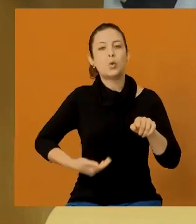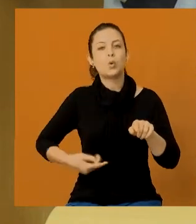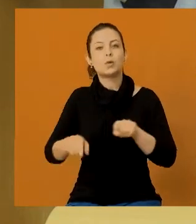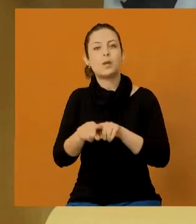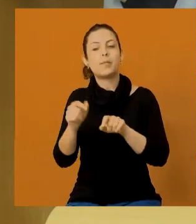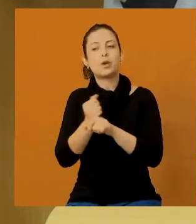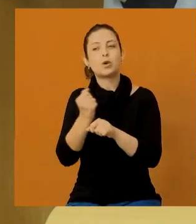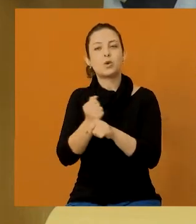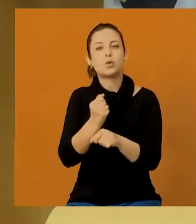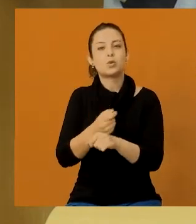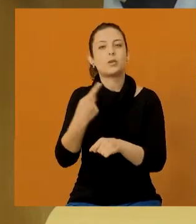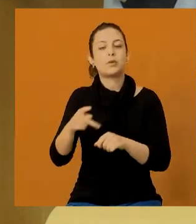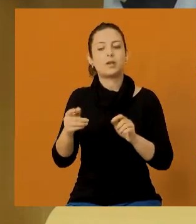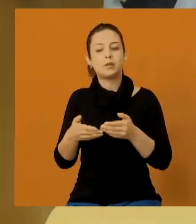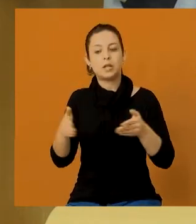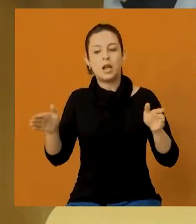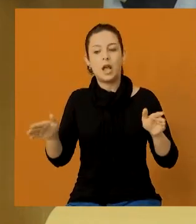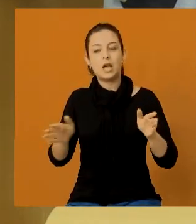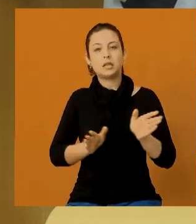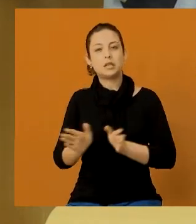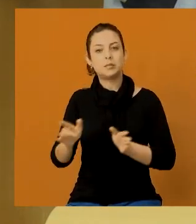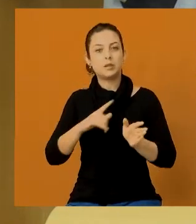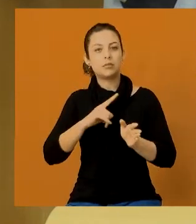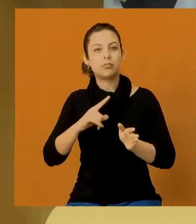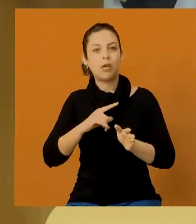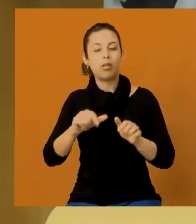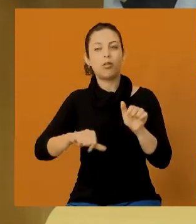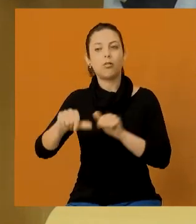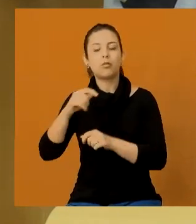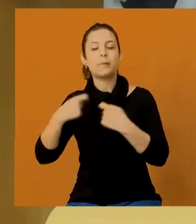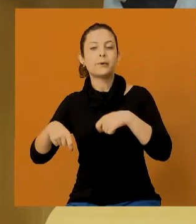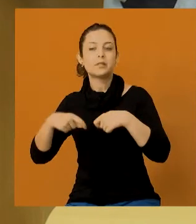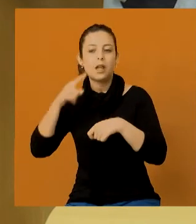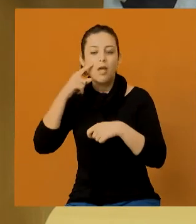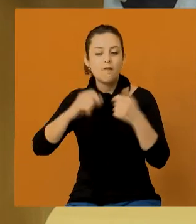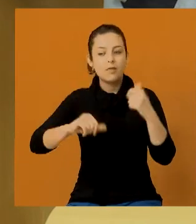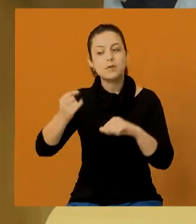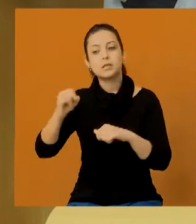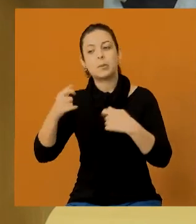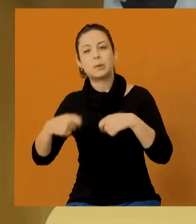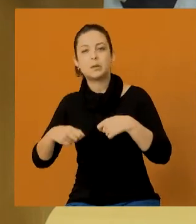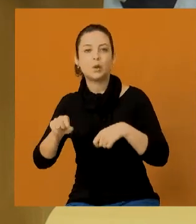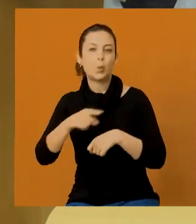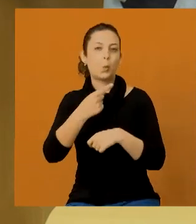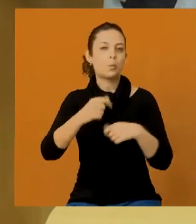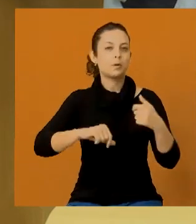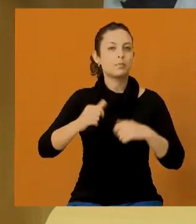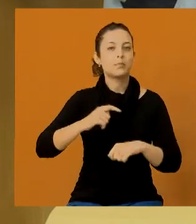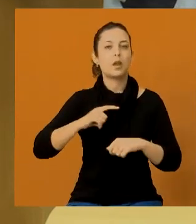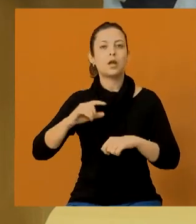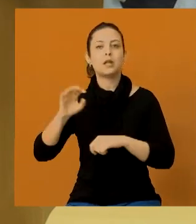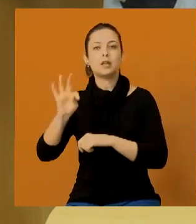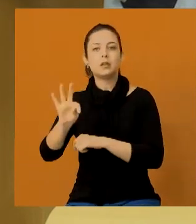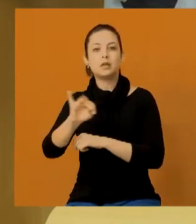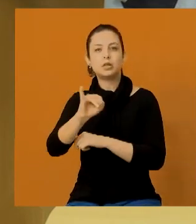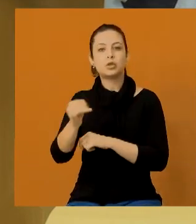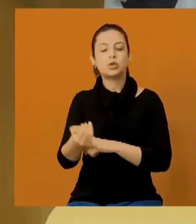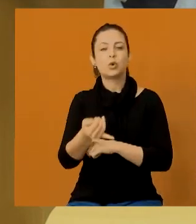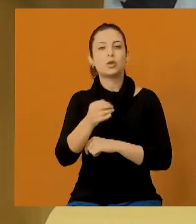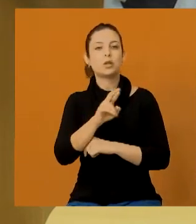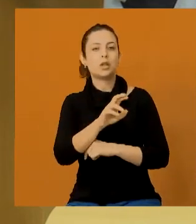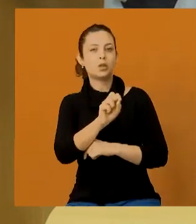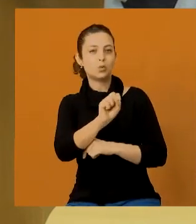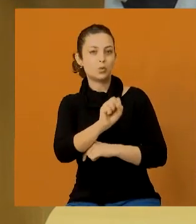serem construídas, ampliadas ou reformadas. Esse tema foi objeto de análise pelo Tribunal de Justiça do Rio Grande do